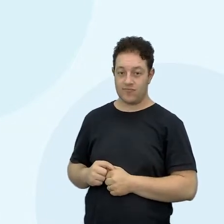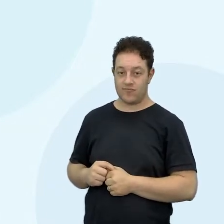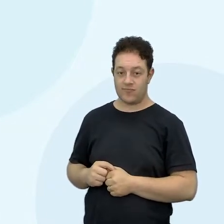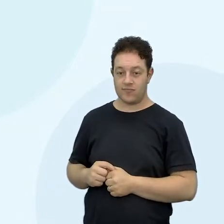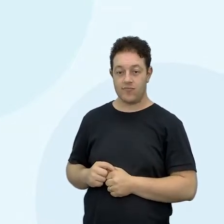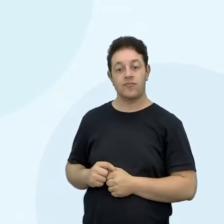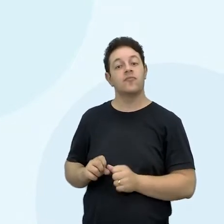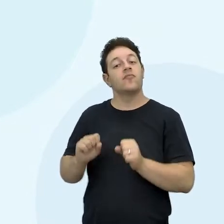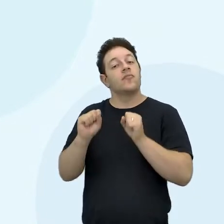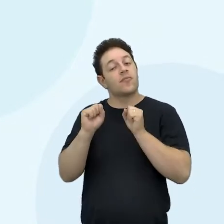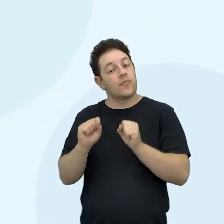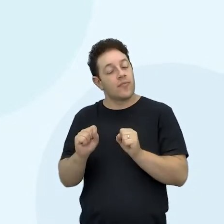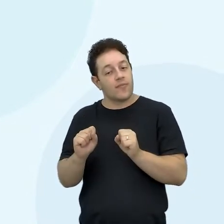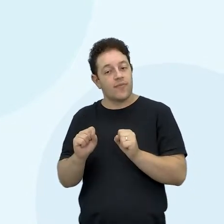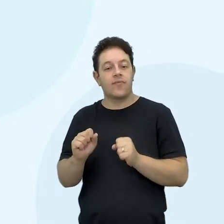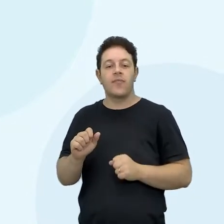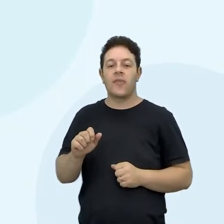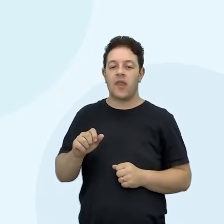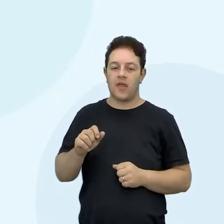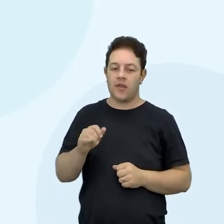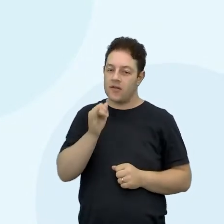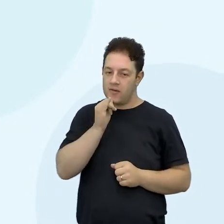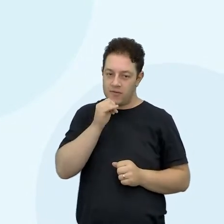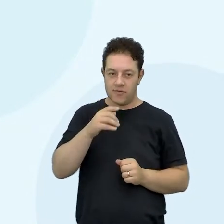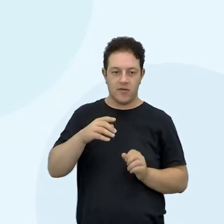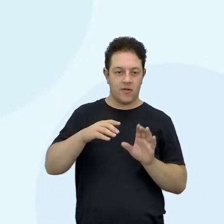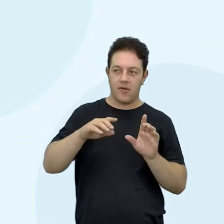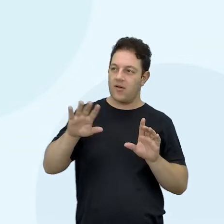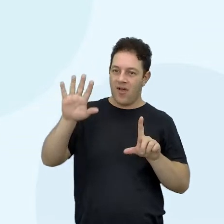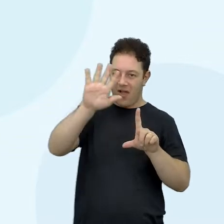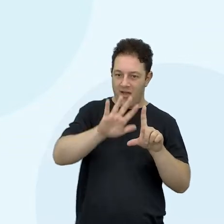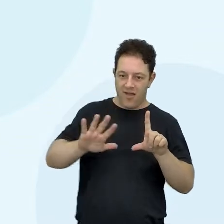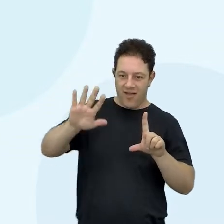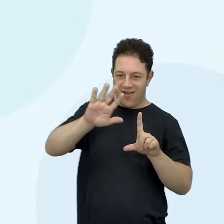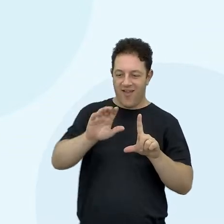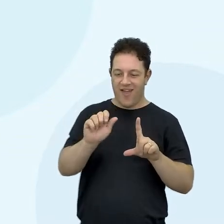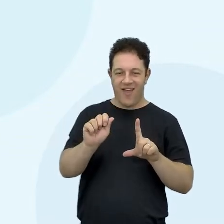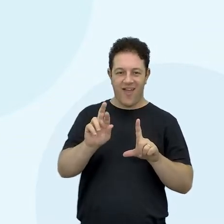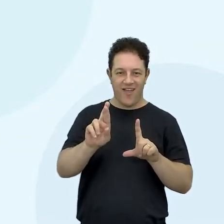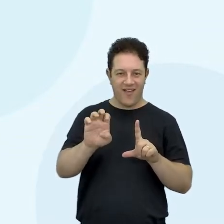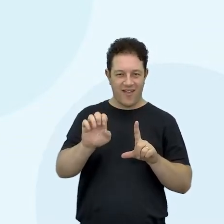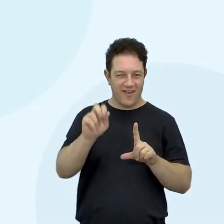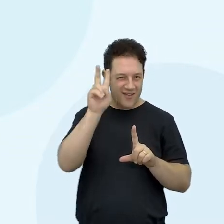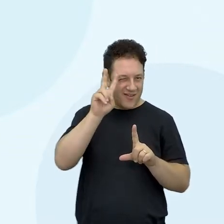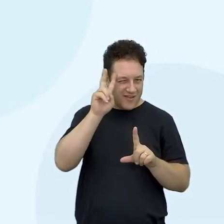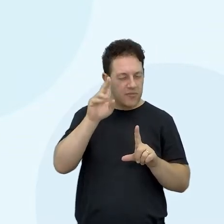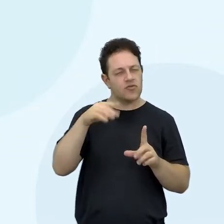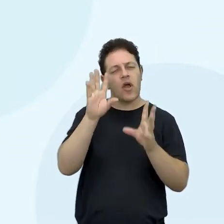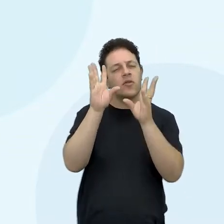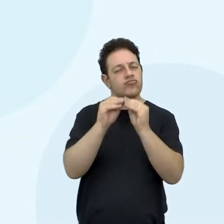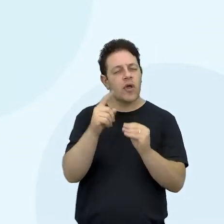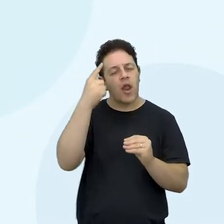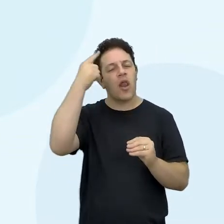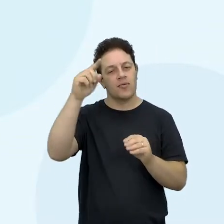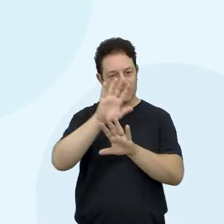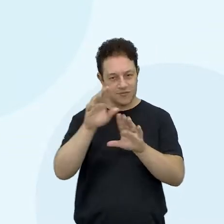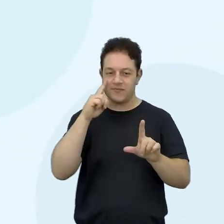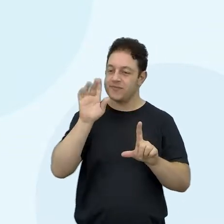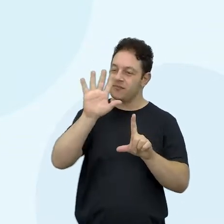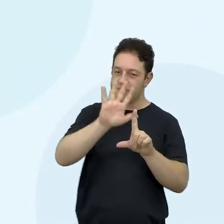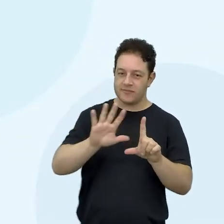eu posso calcular a área aqui, né? Então, eu calculando essa área, já fiz esse exercício, é uma revisão, uma retomada,